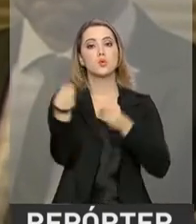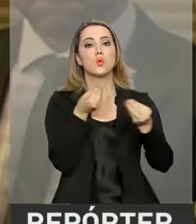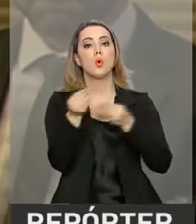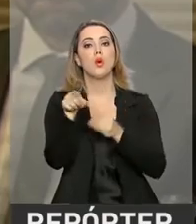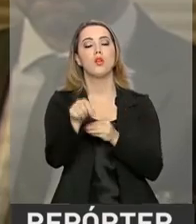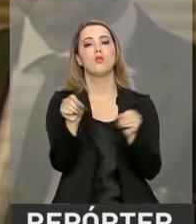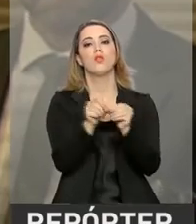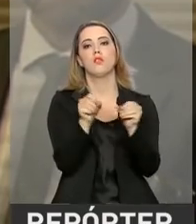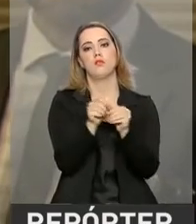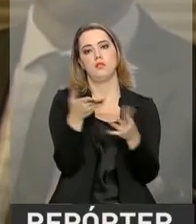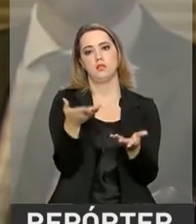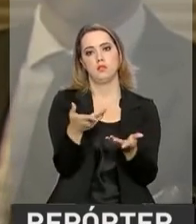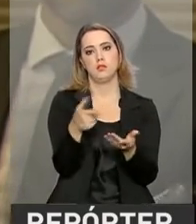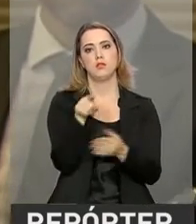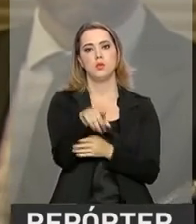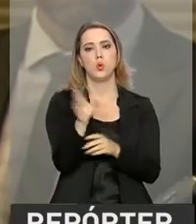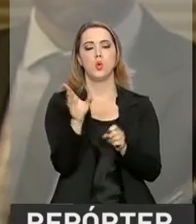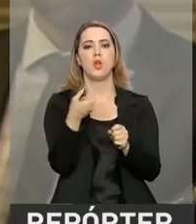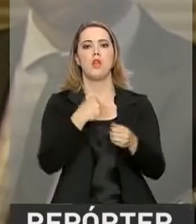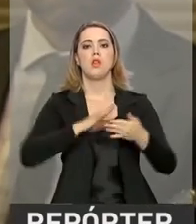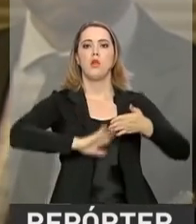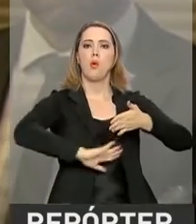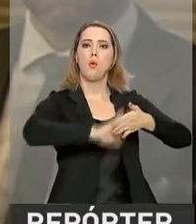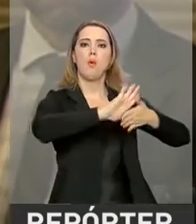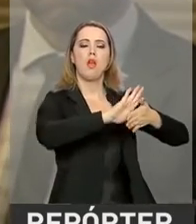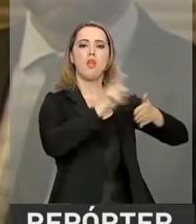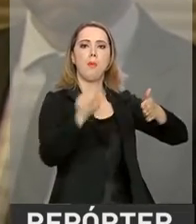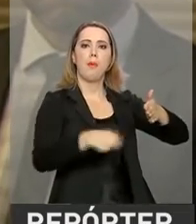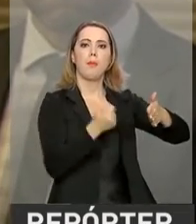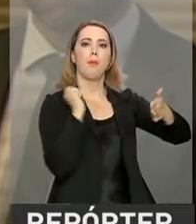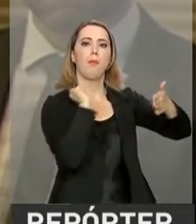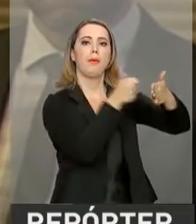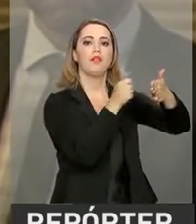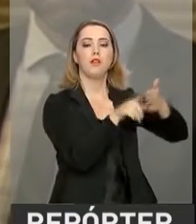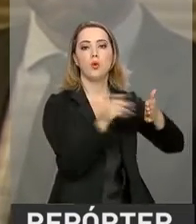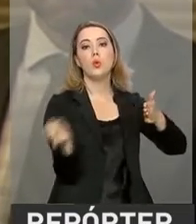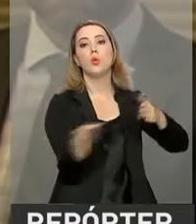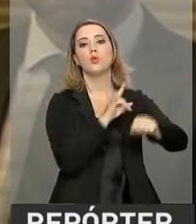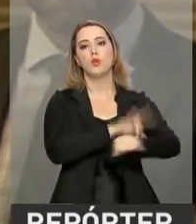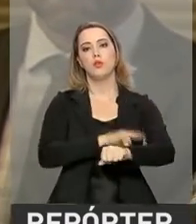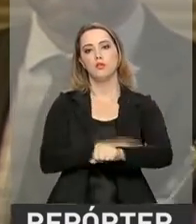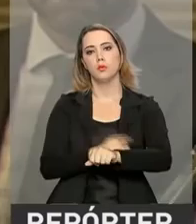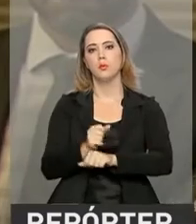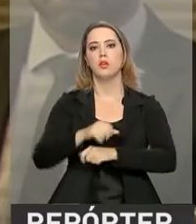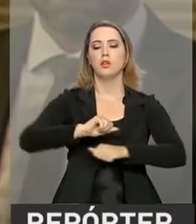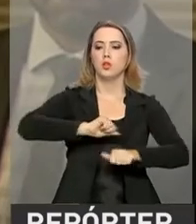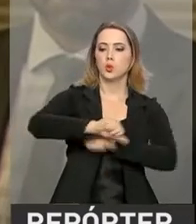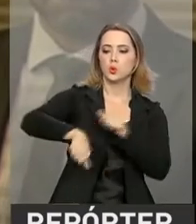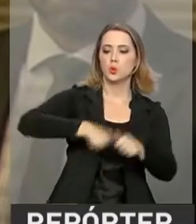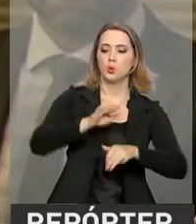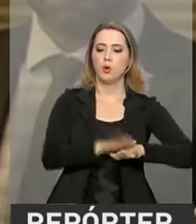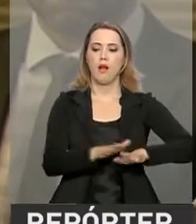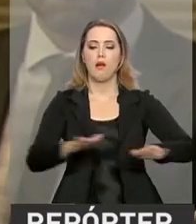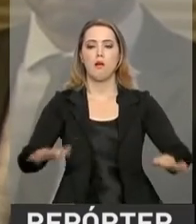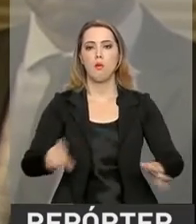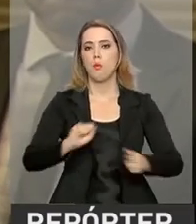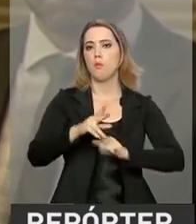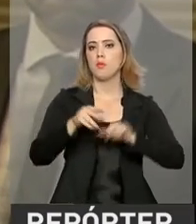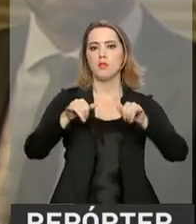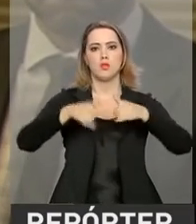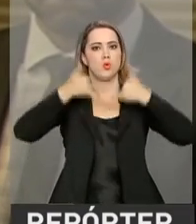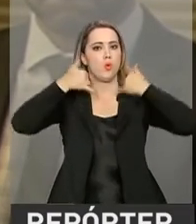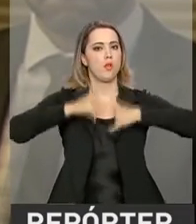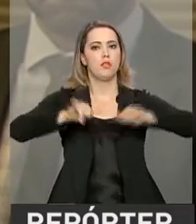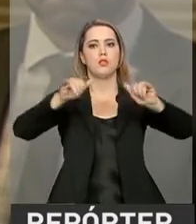serviço é o prioritário o reboco a troca do piso novo banheiro uma fossa sanitária um telhado reforma elétrica uma